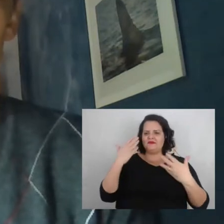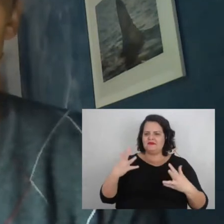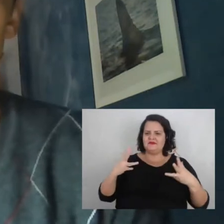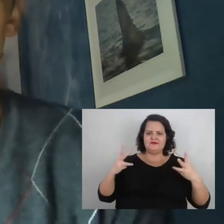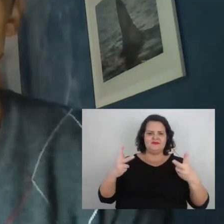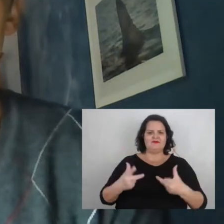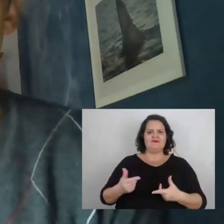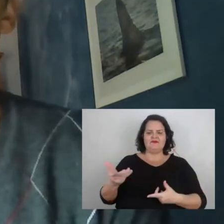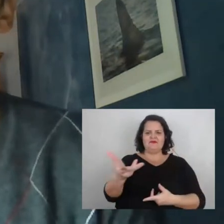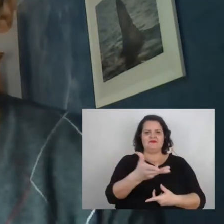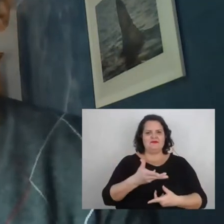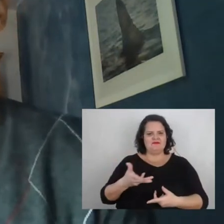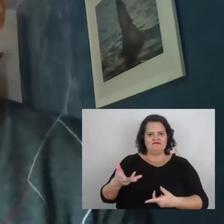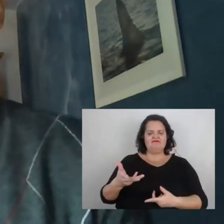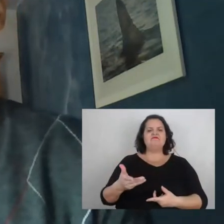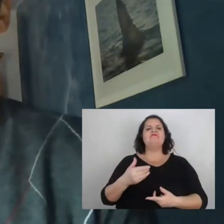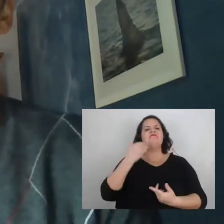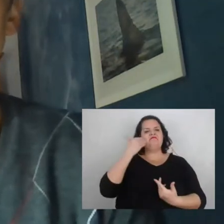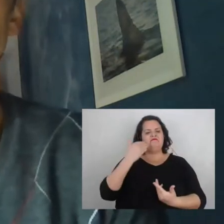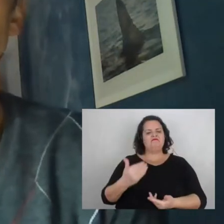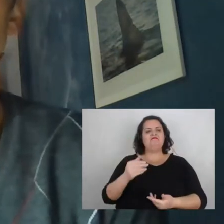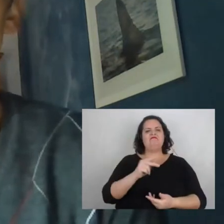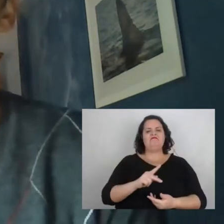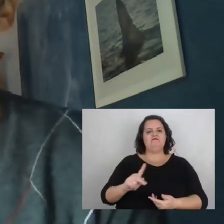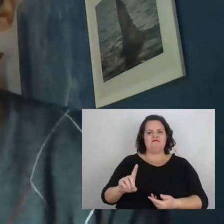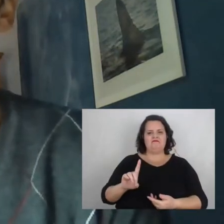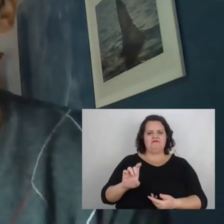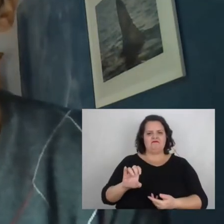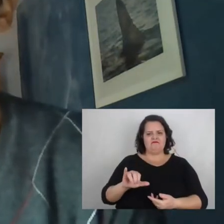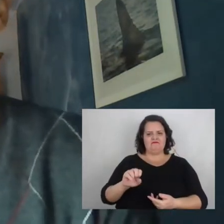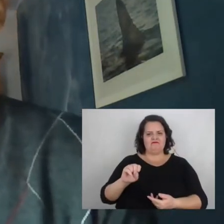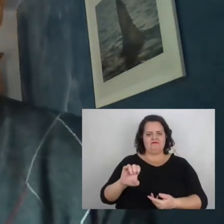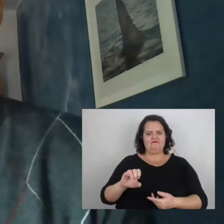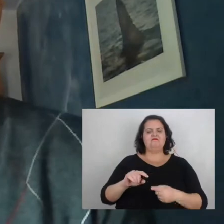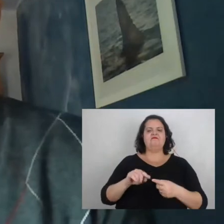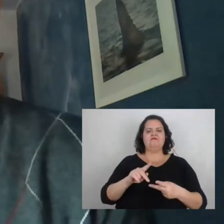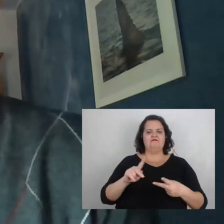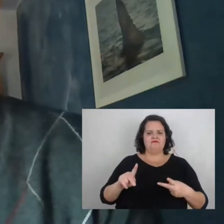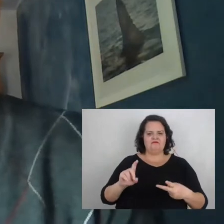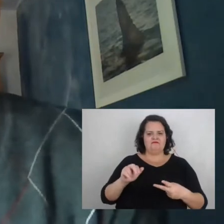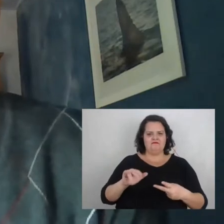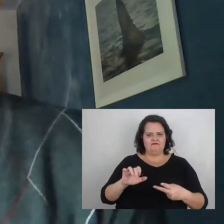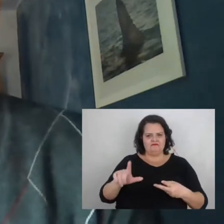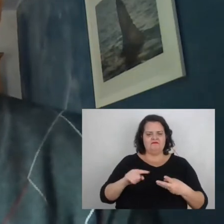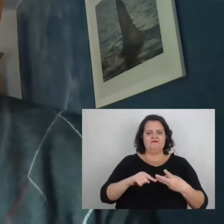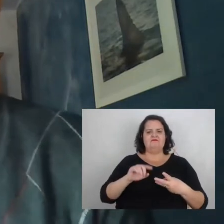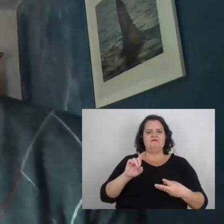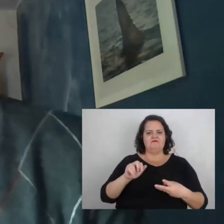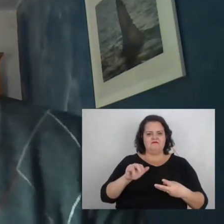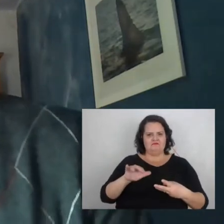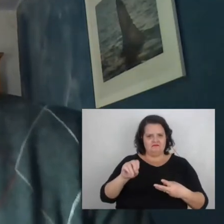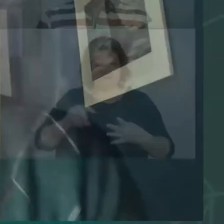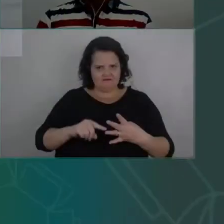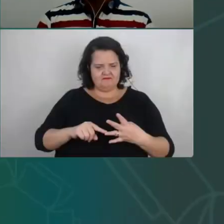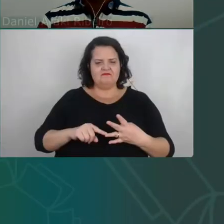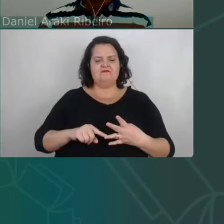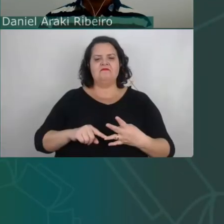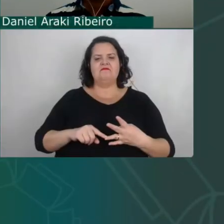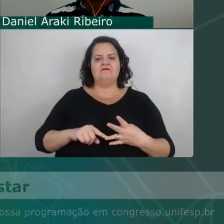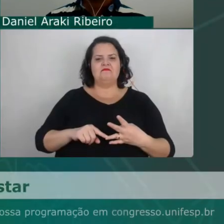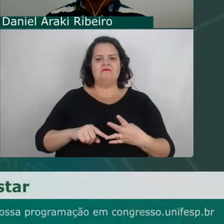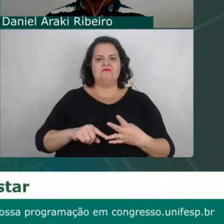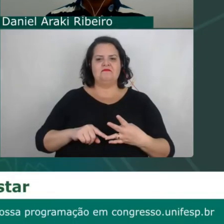participação da professora Deise Salvador e do professor Daniel Araque, do professor Camilo Seabra, de estarem hoje junto conosco